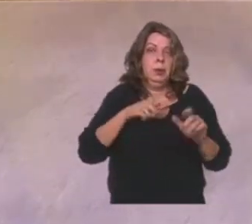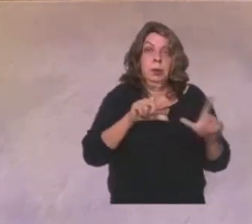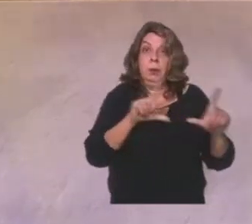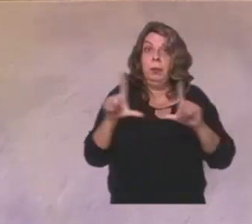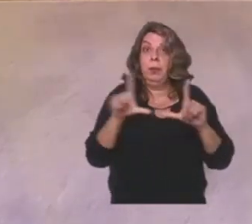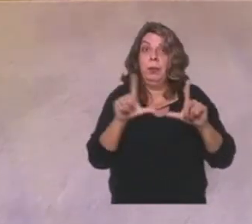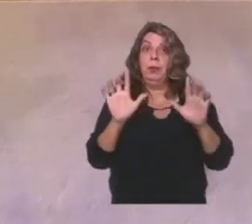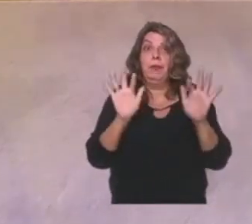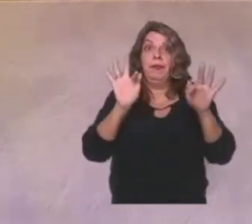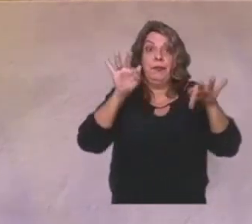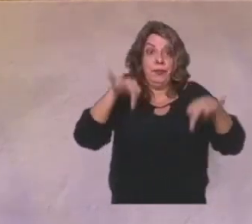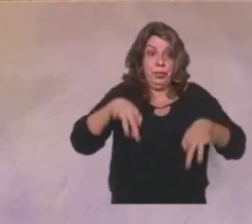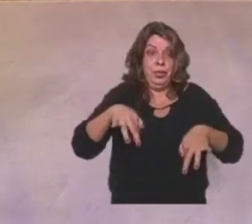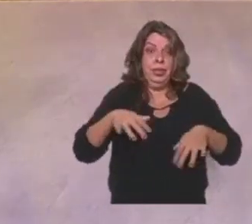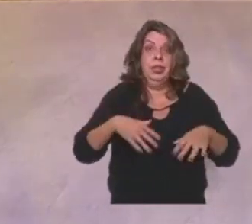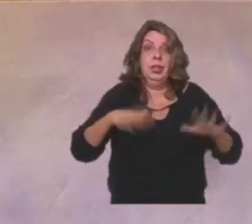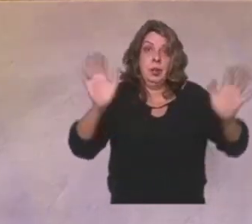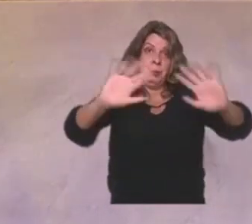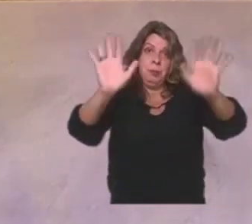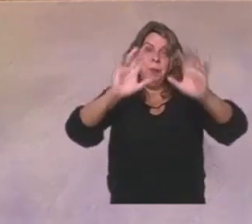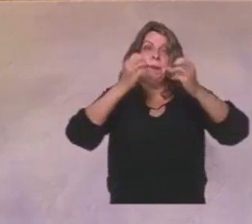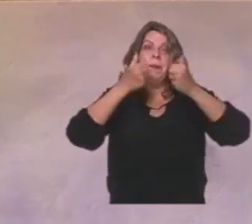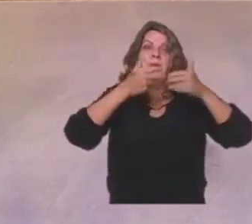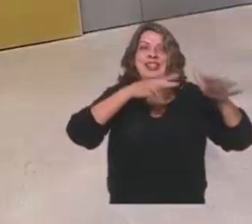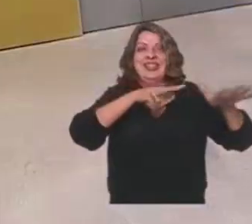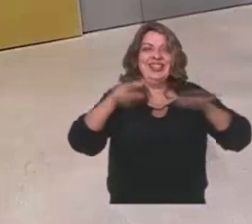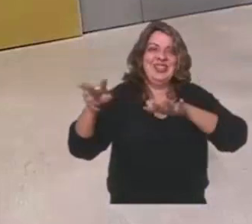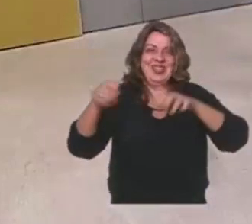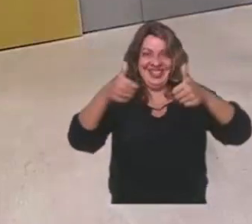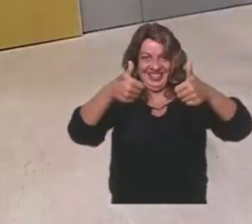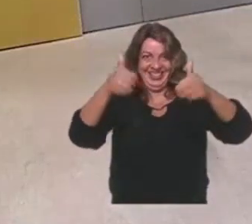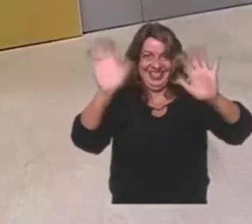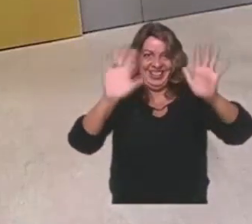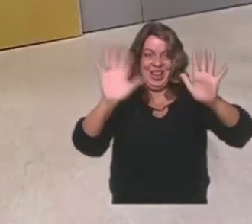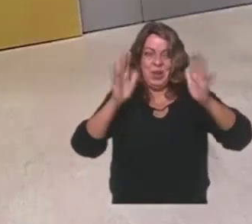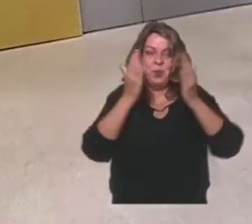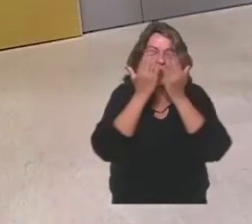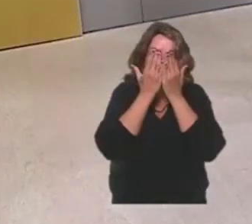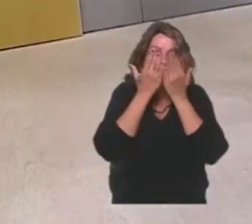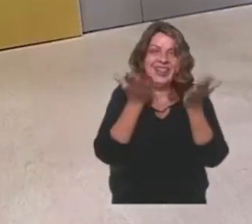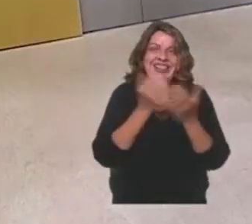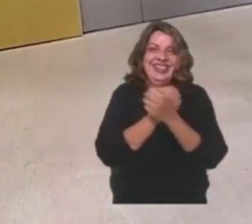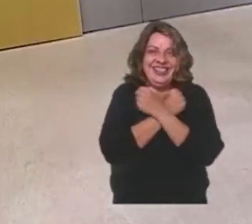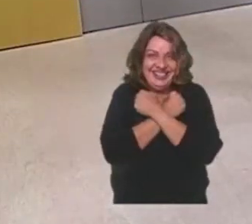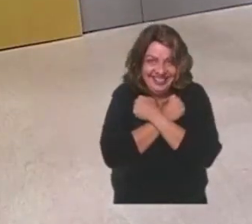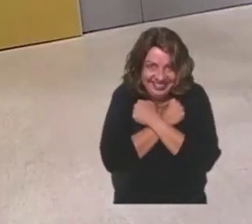no finalzinho, gente, um beijo. Boa semana para todo mundo. Boa semana. E a gente se vê domingo que vem. Tchau, tchau.